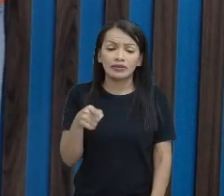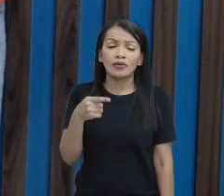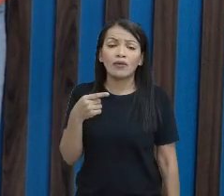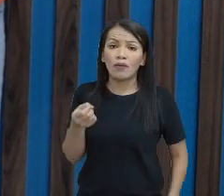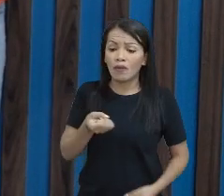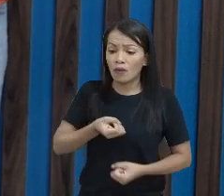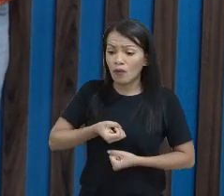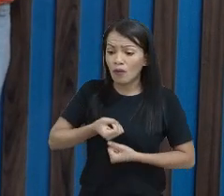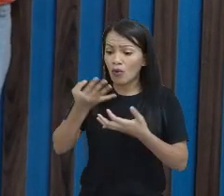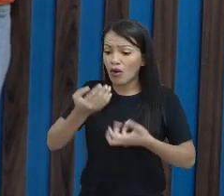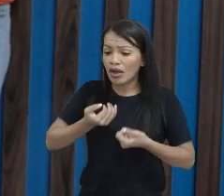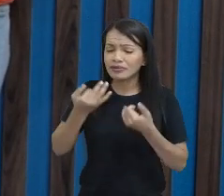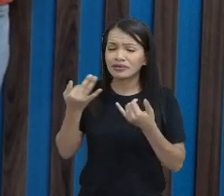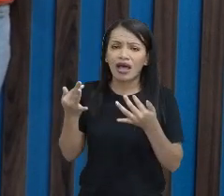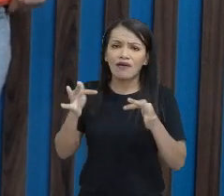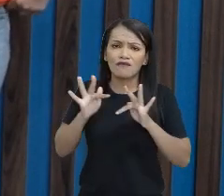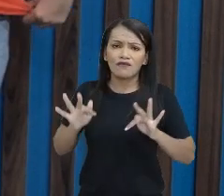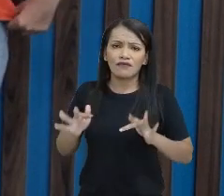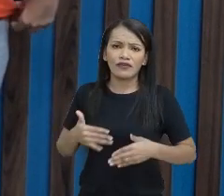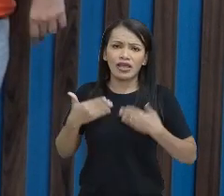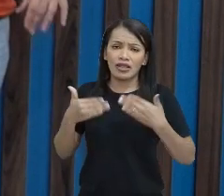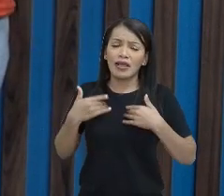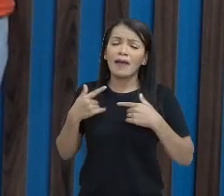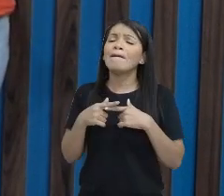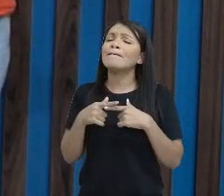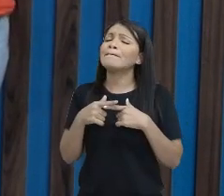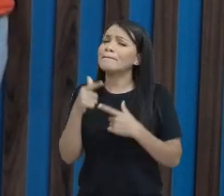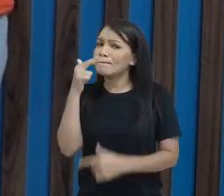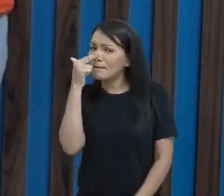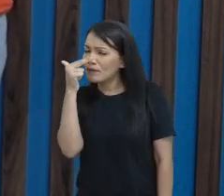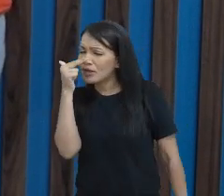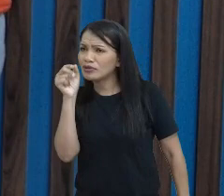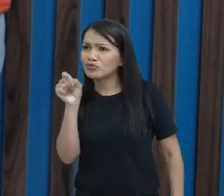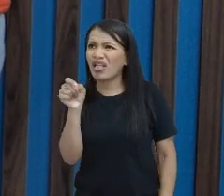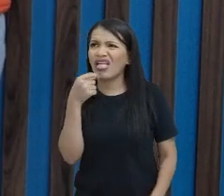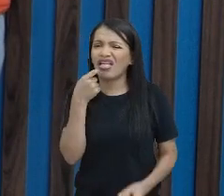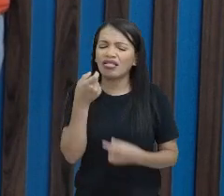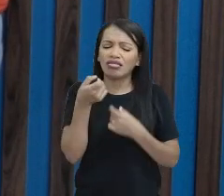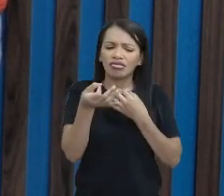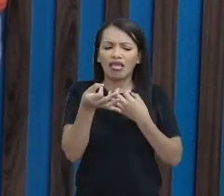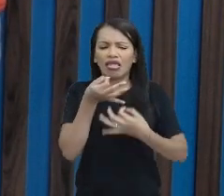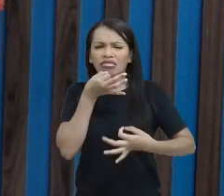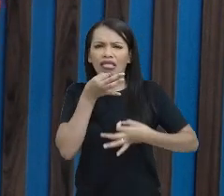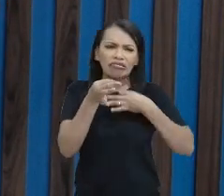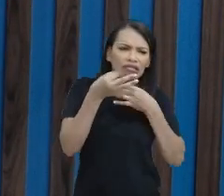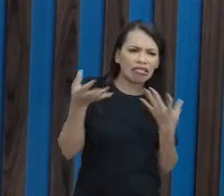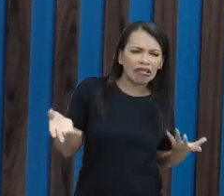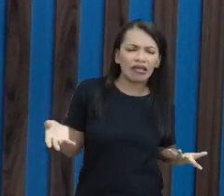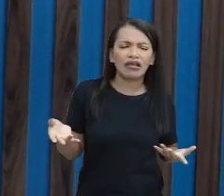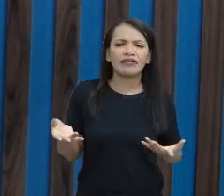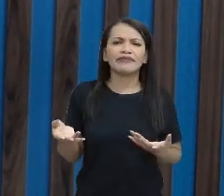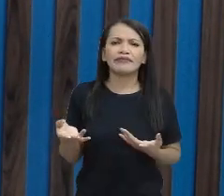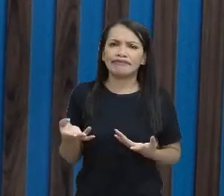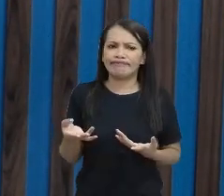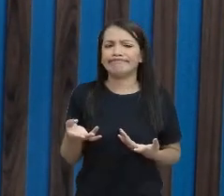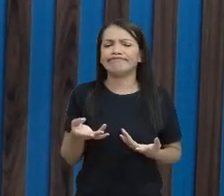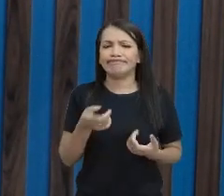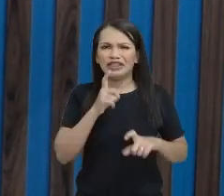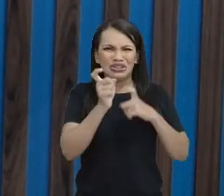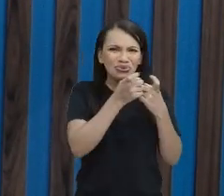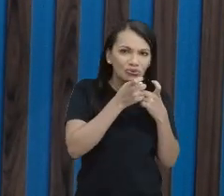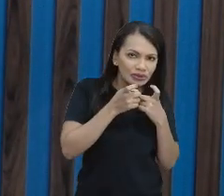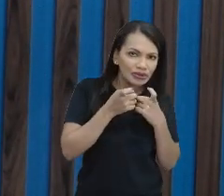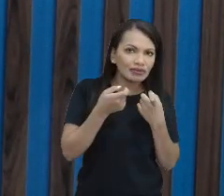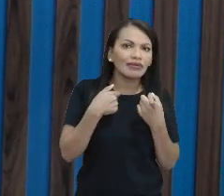poeta feliz, né? Isso. Então, mesmo no meio da crítica, a gente ainda tem alguma coisa do texto original. Enquanto que